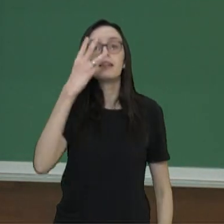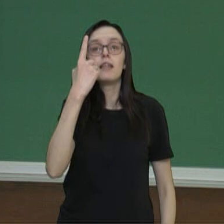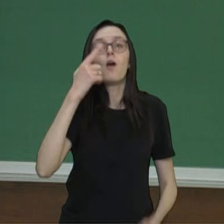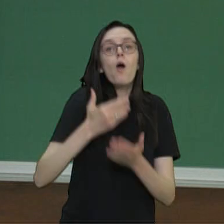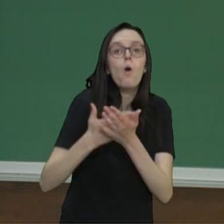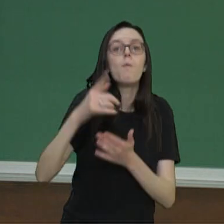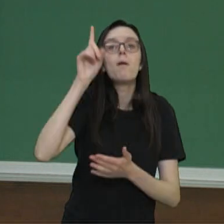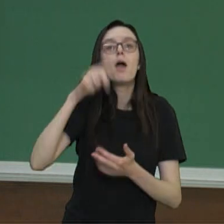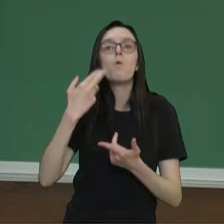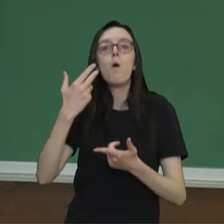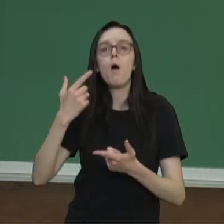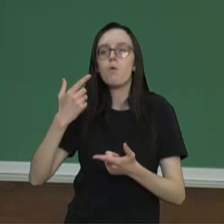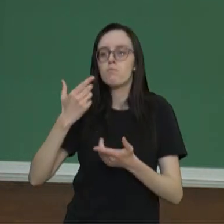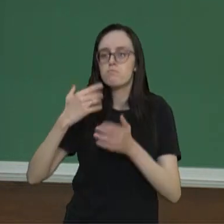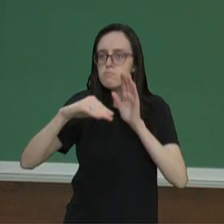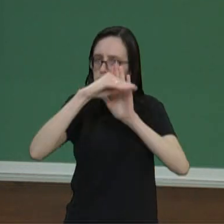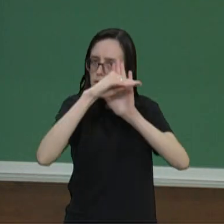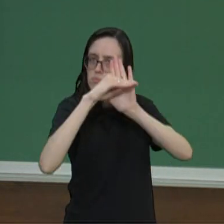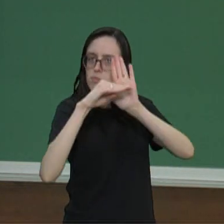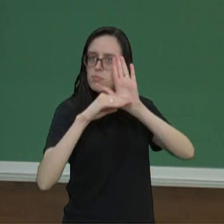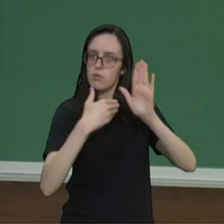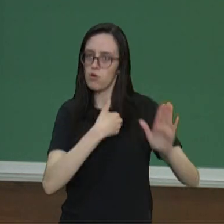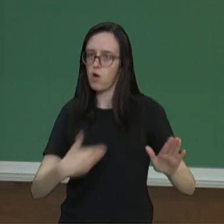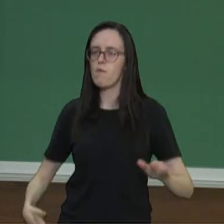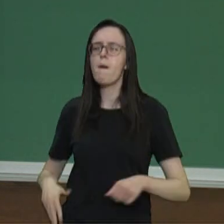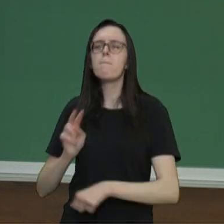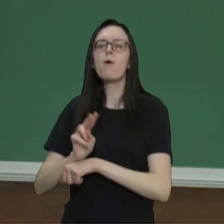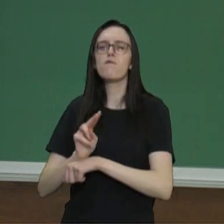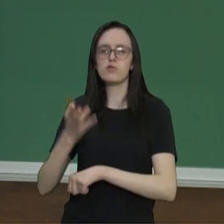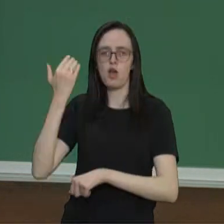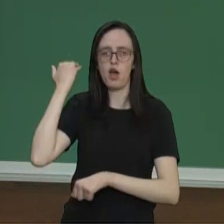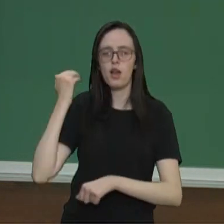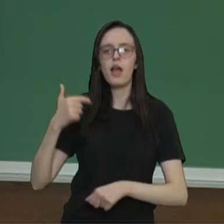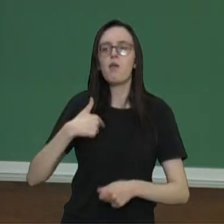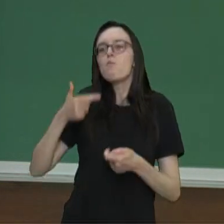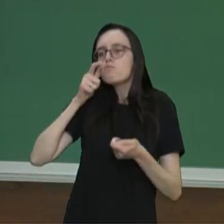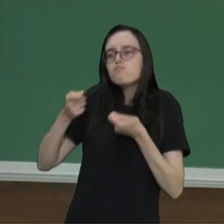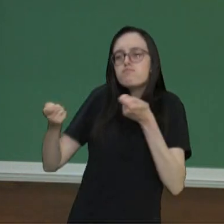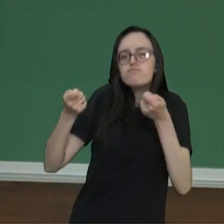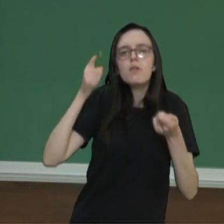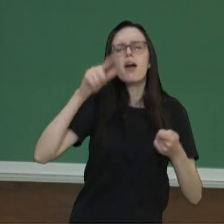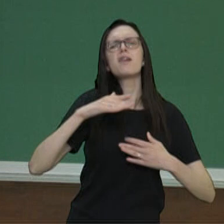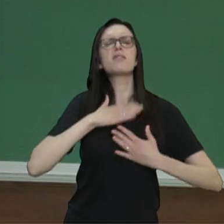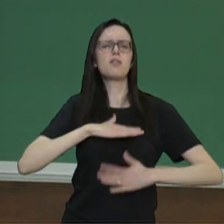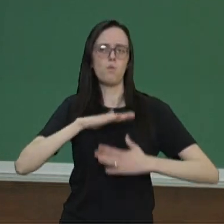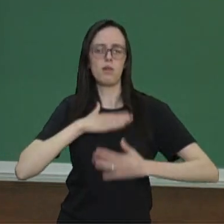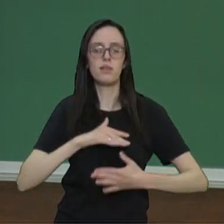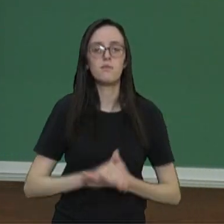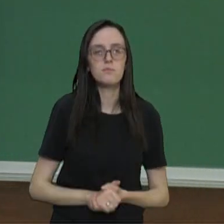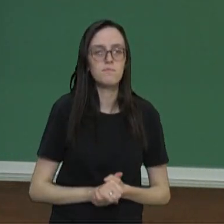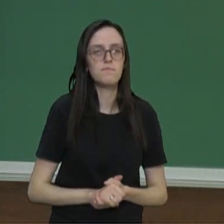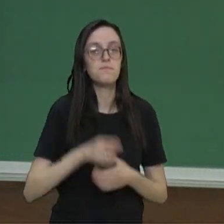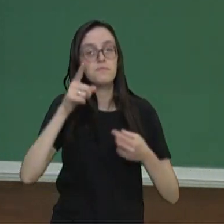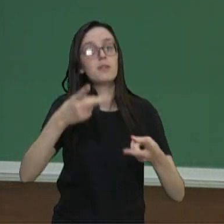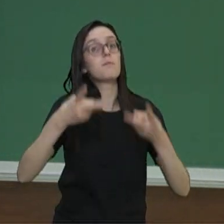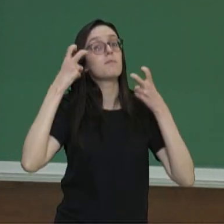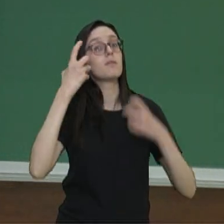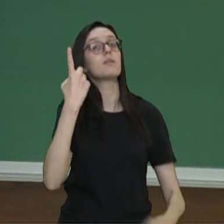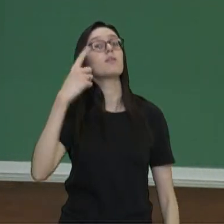das medidas do Getúlio Vargas, naquele governo provisório, onde ele governa com muita tranquilidade. Repara